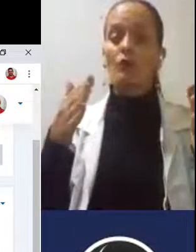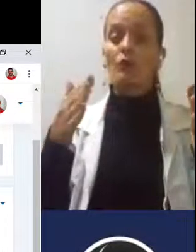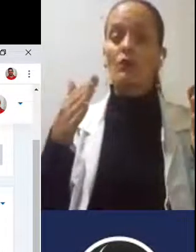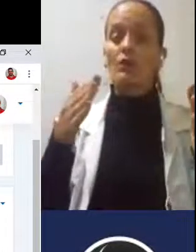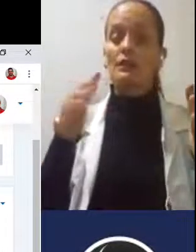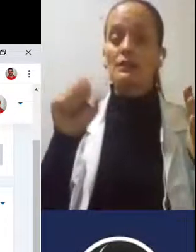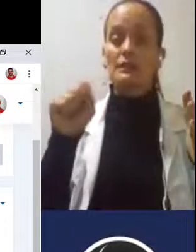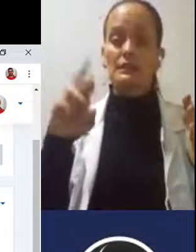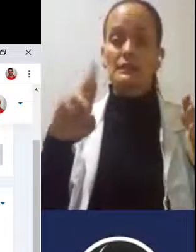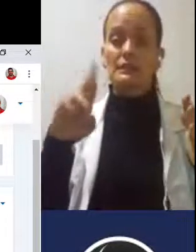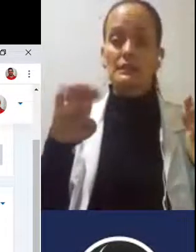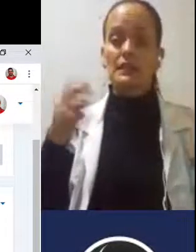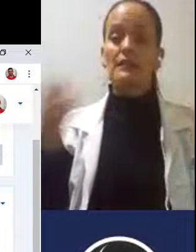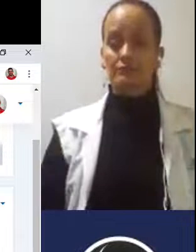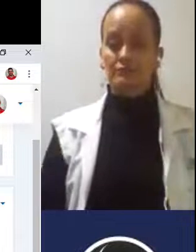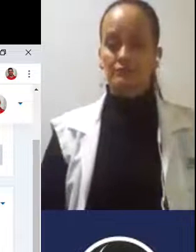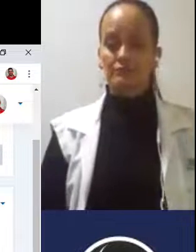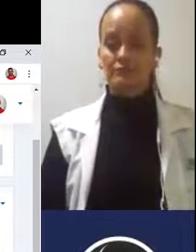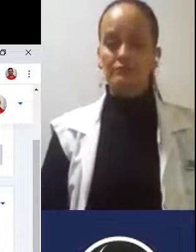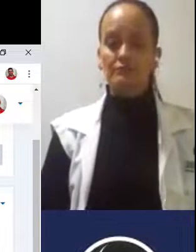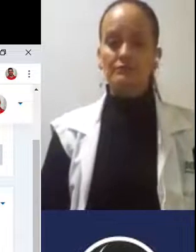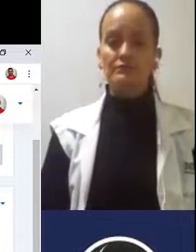Alguém sabe me informar, ver se vocês entenderam?